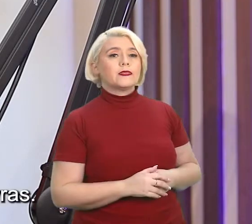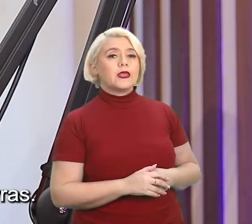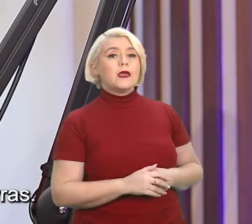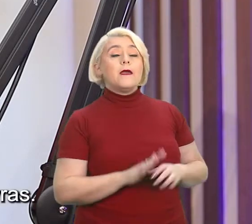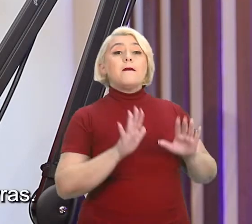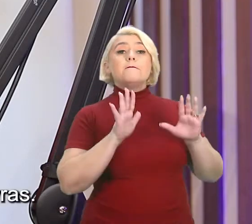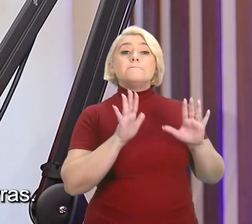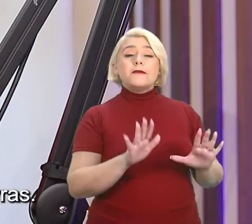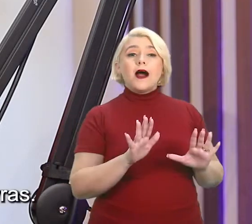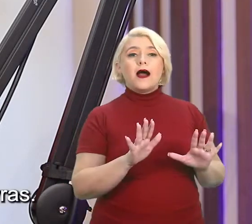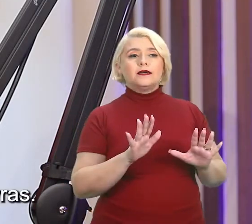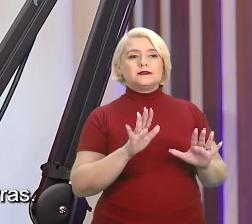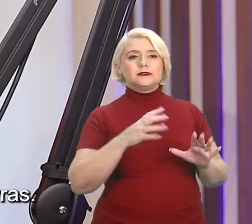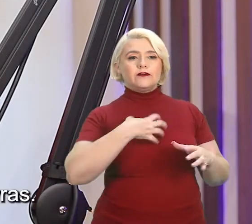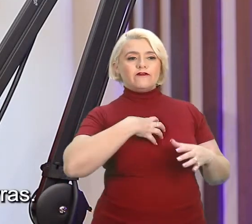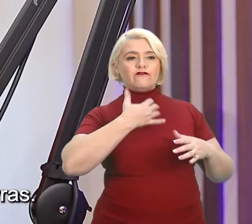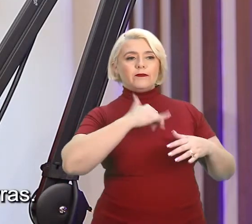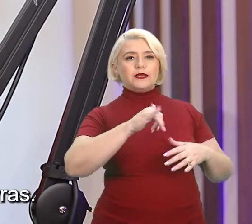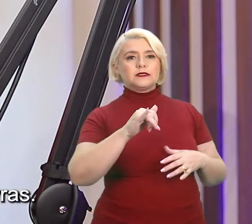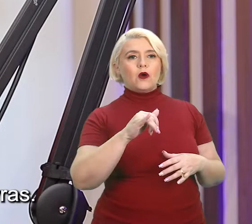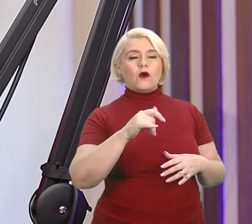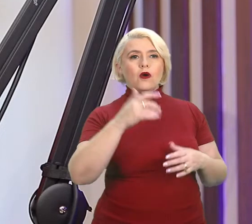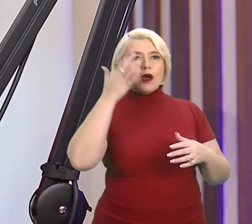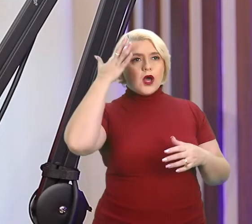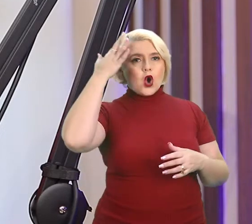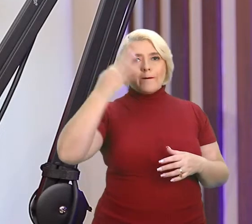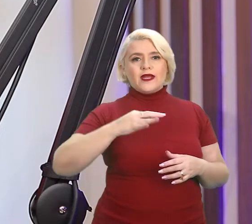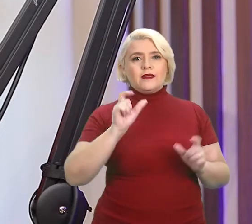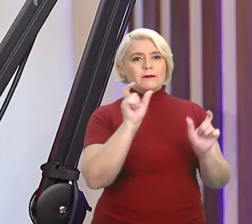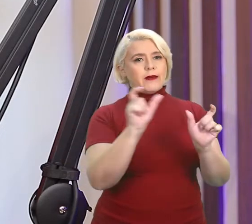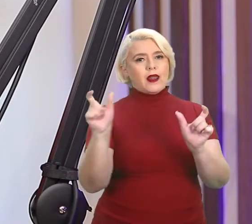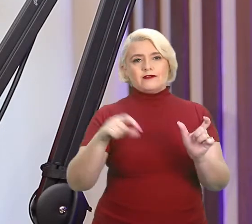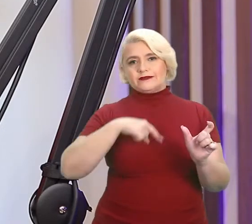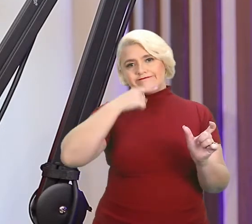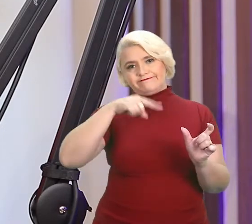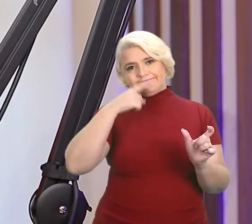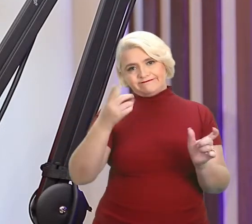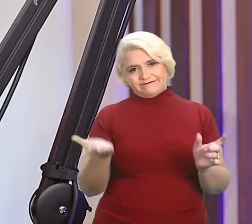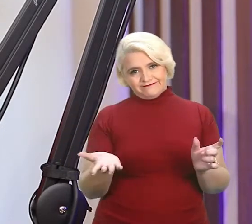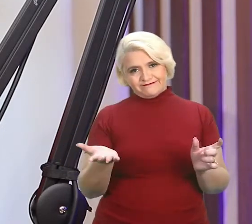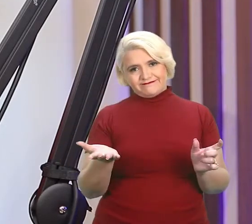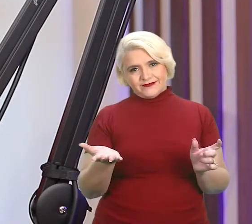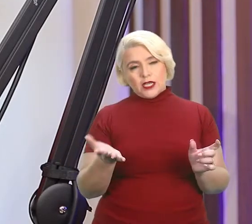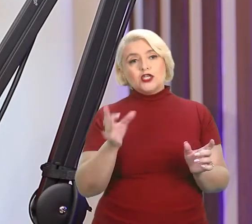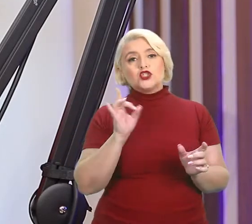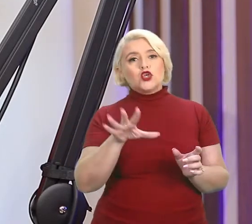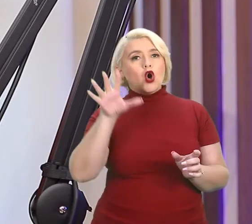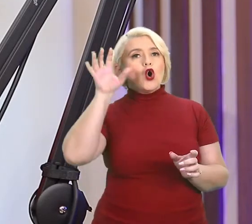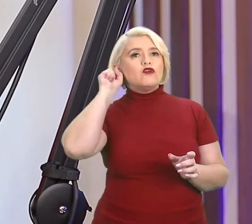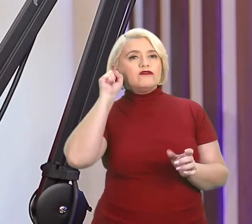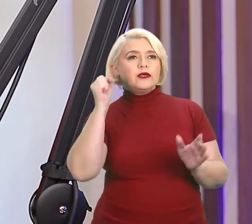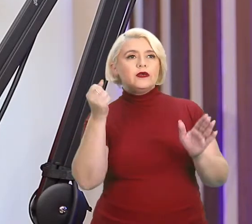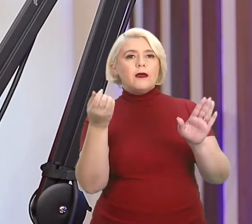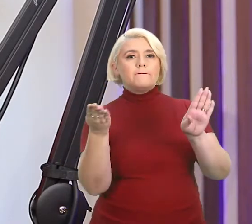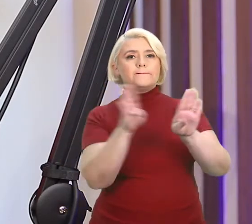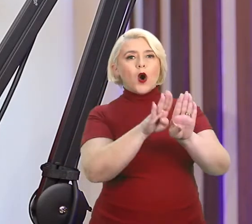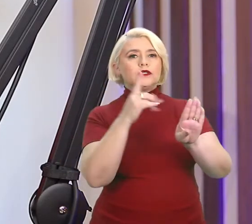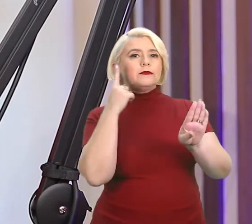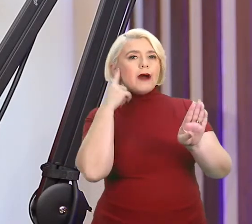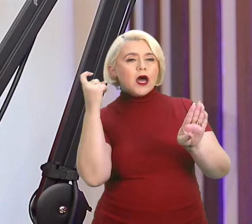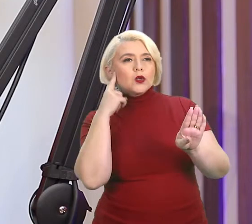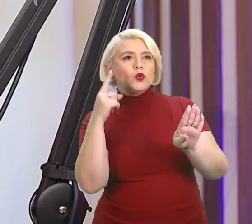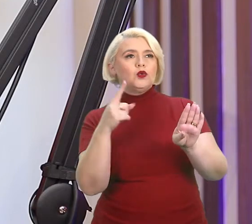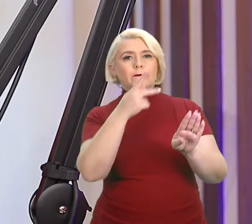óssea a gente não consegue entender as palavras. A gente consegue ouvir os sons, uma porta batendo, alguém caminhando,